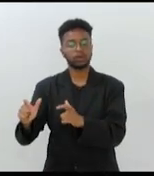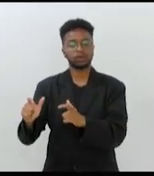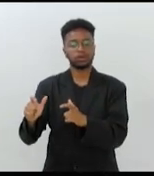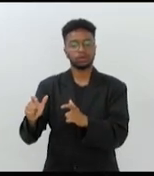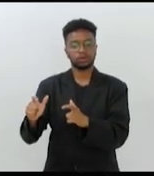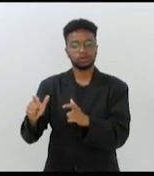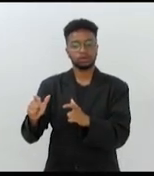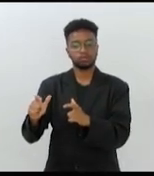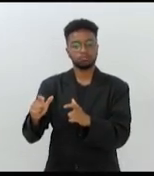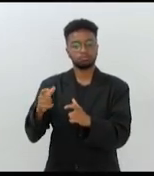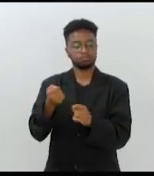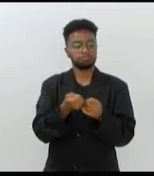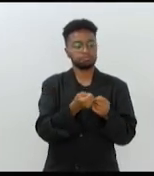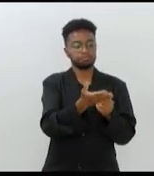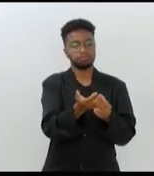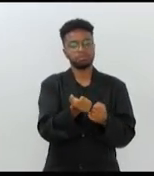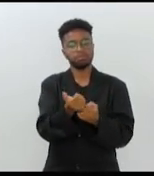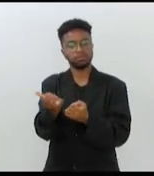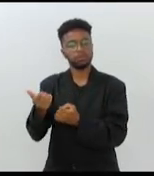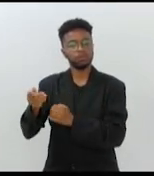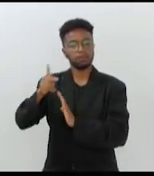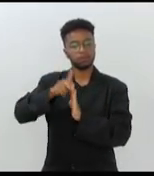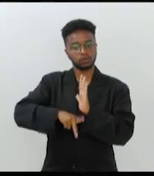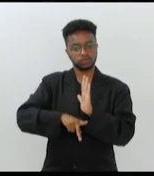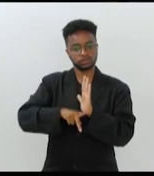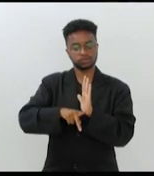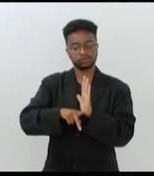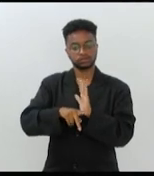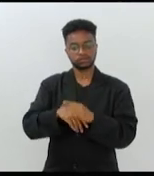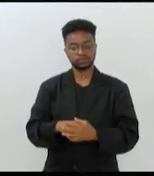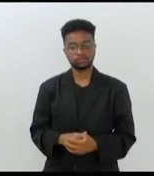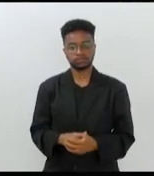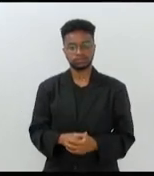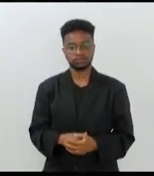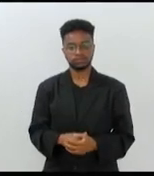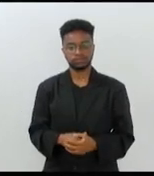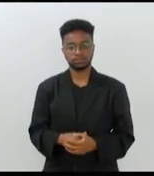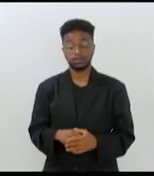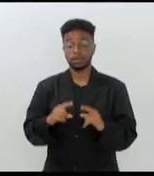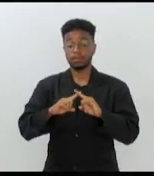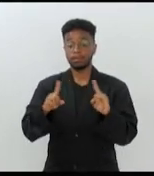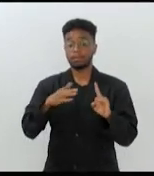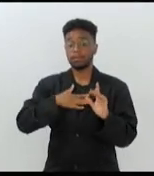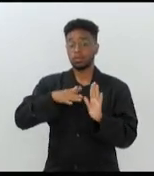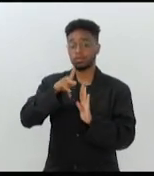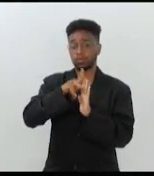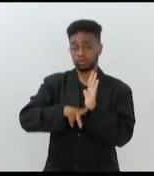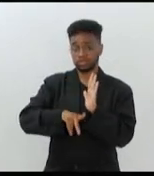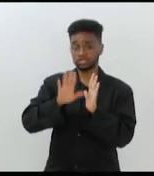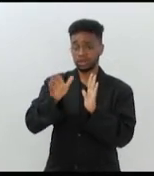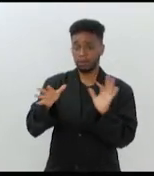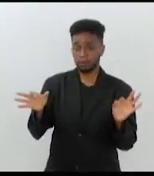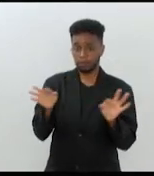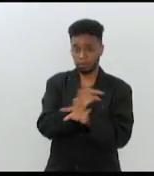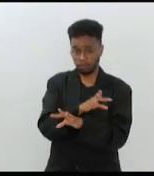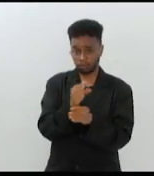serão contemplados com esses projetos. E os meus projetos que estão